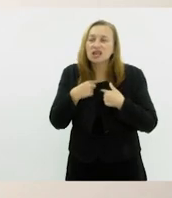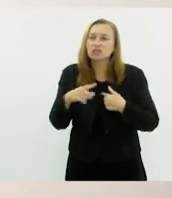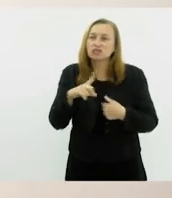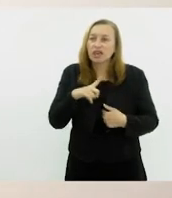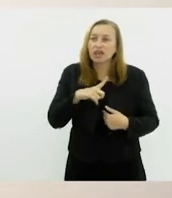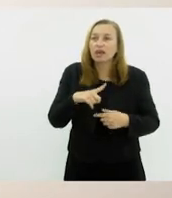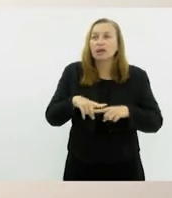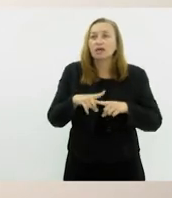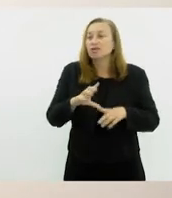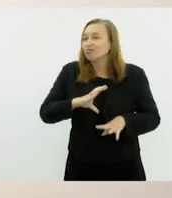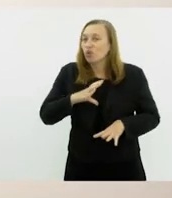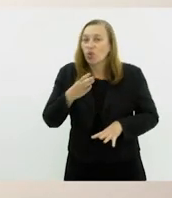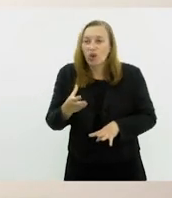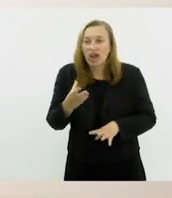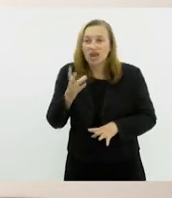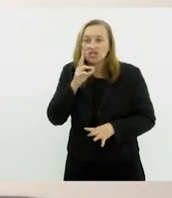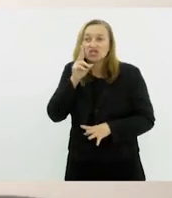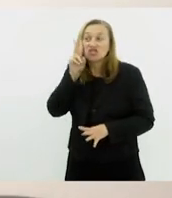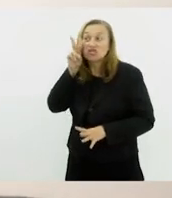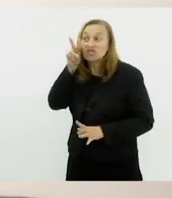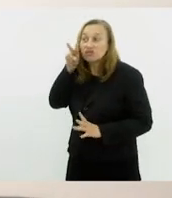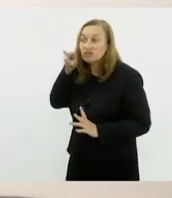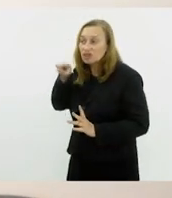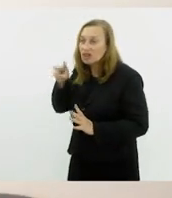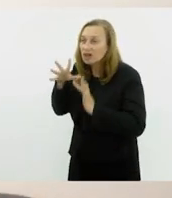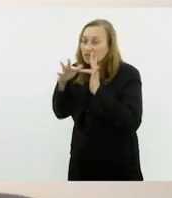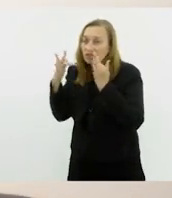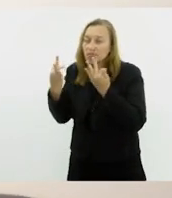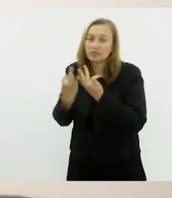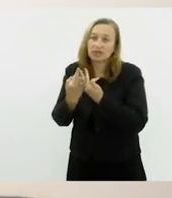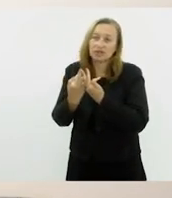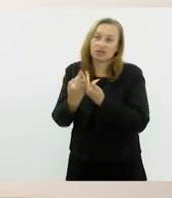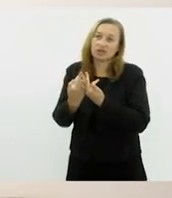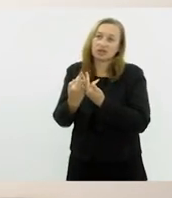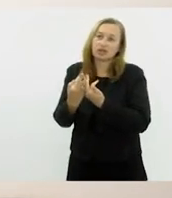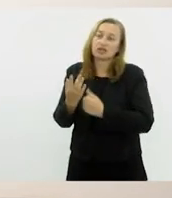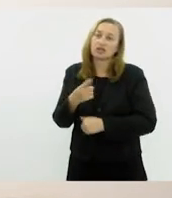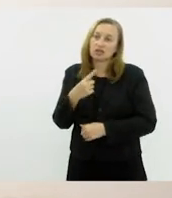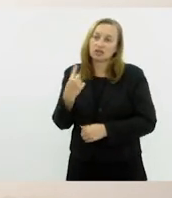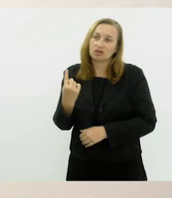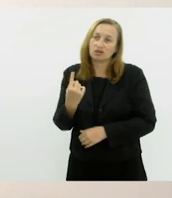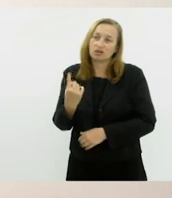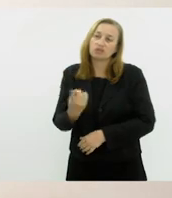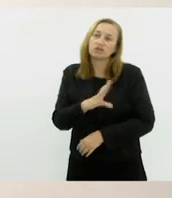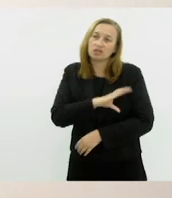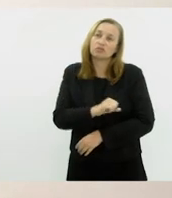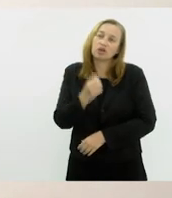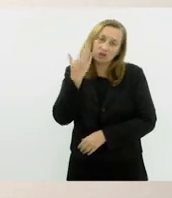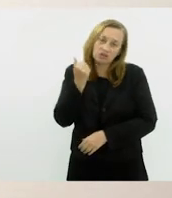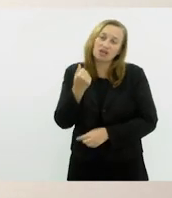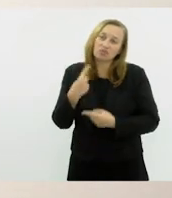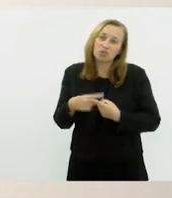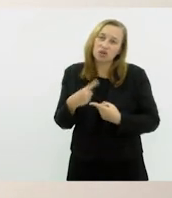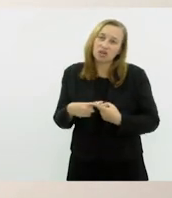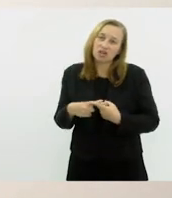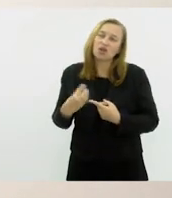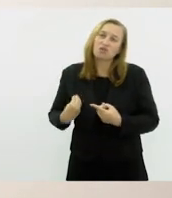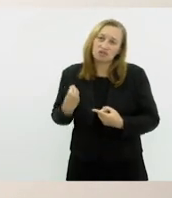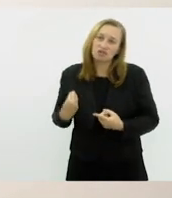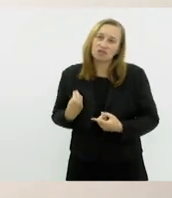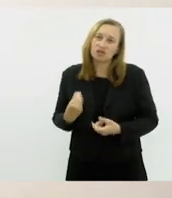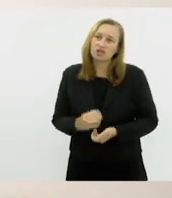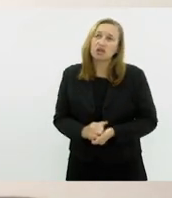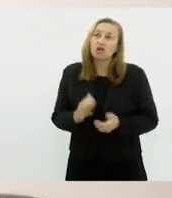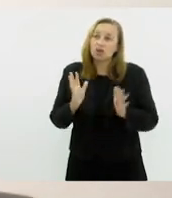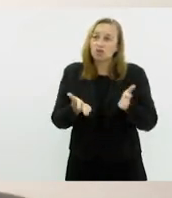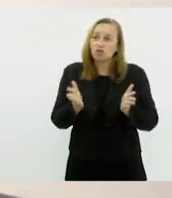é coragem de olhar na cara daquelas pessoas que nos amama que é nossos familiares eu sei porque eu passei por isso e hoje eu